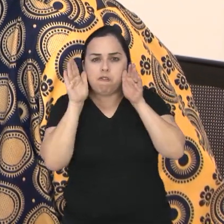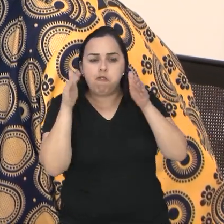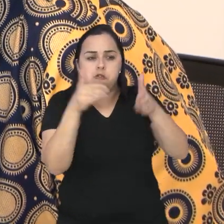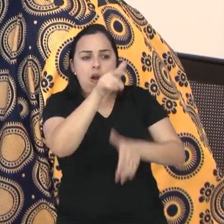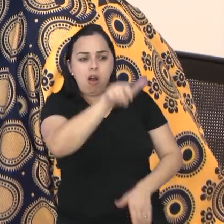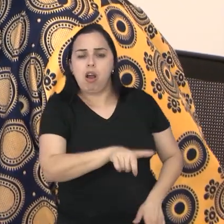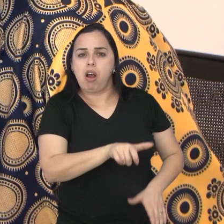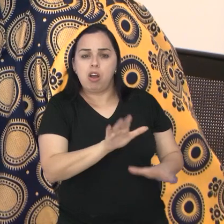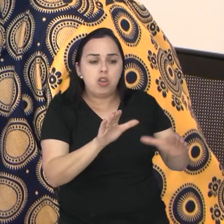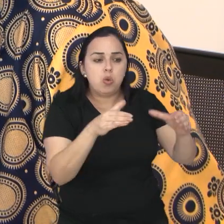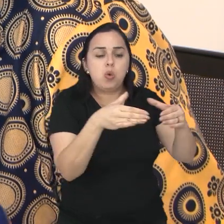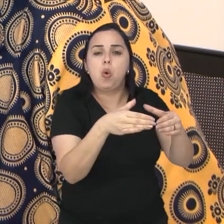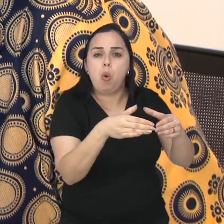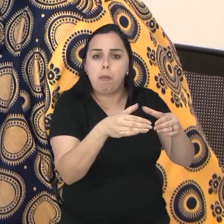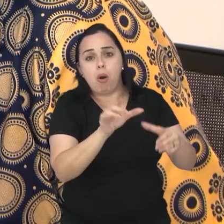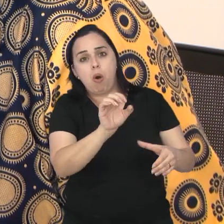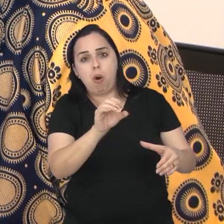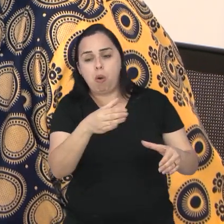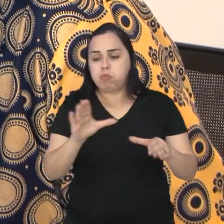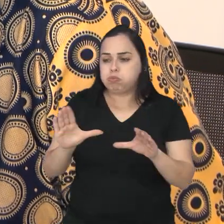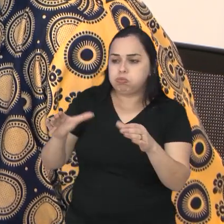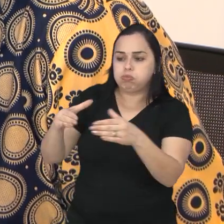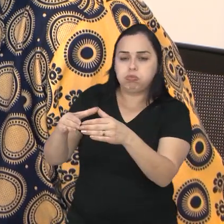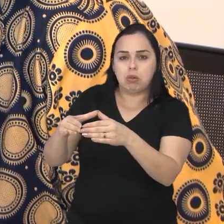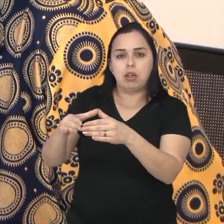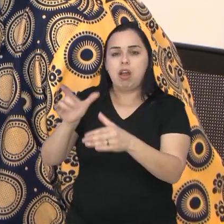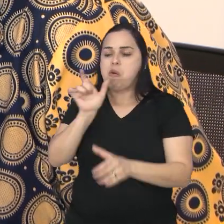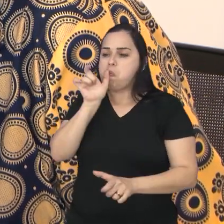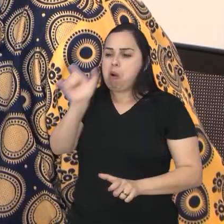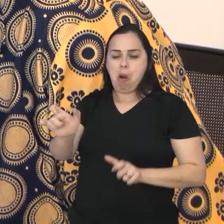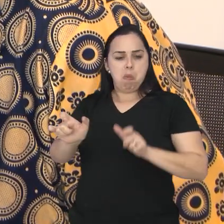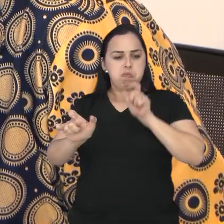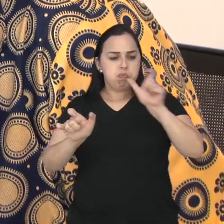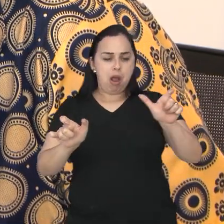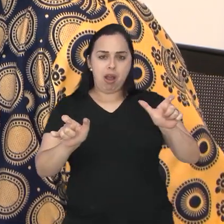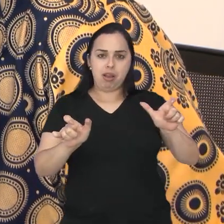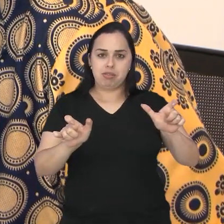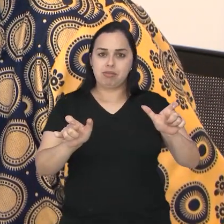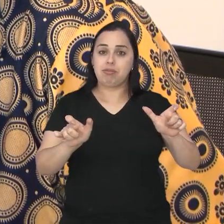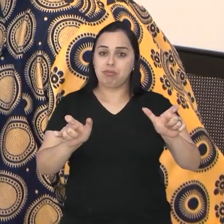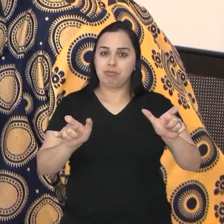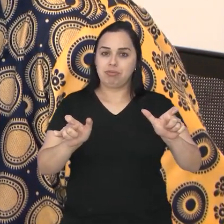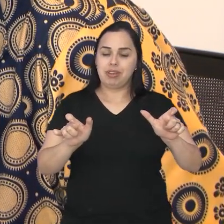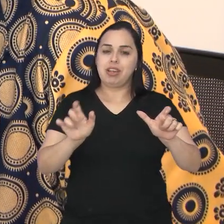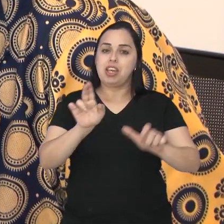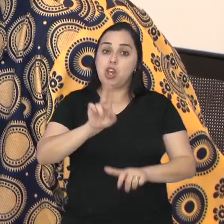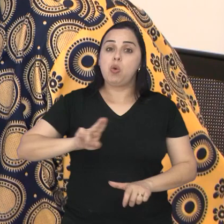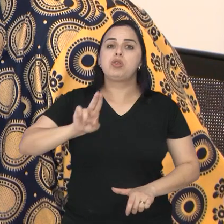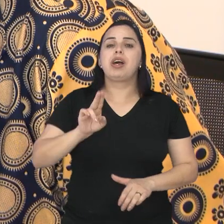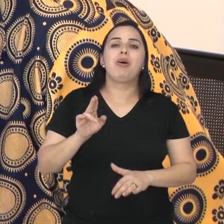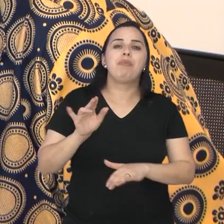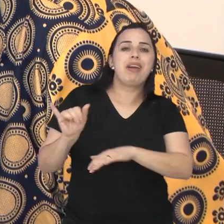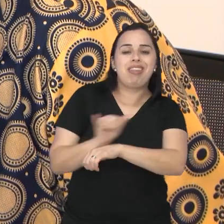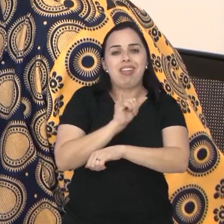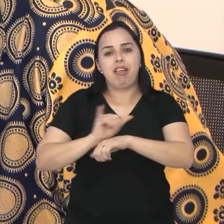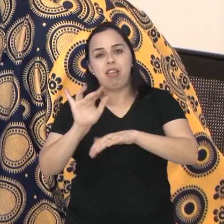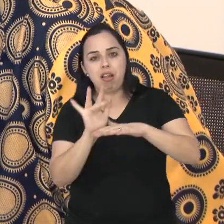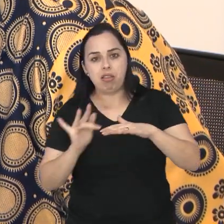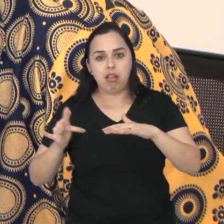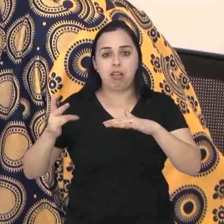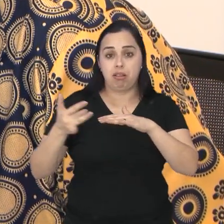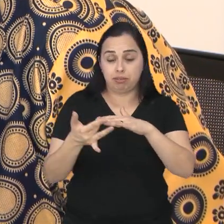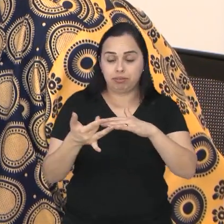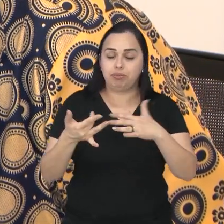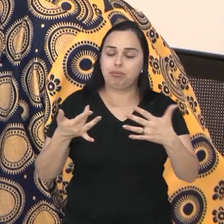discursos direcionados a determinados grupos específicos e que são feitos pelo meio da